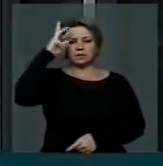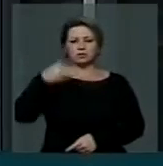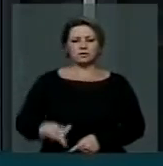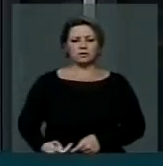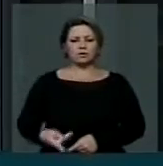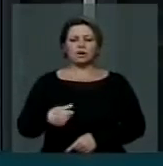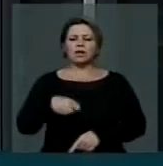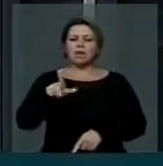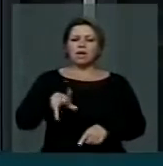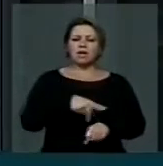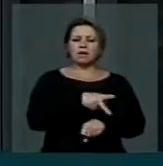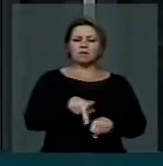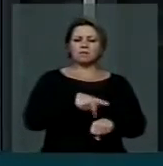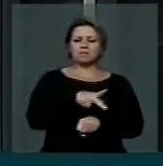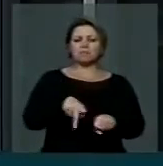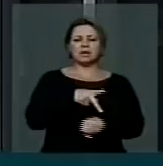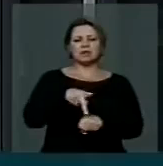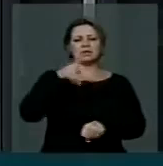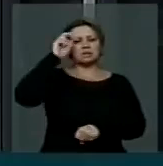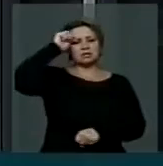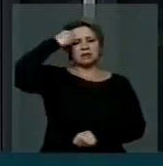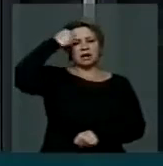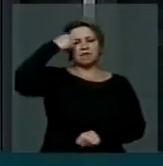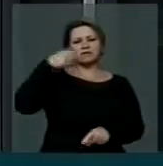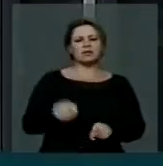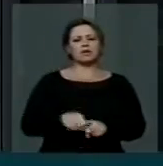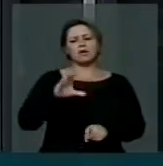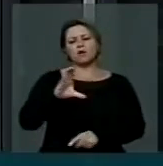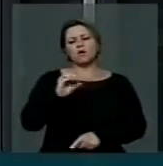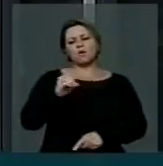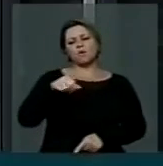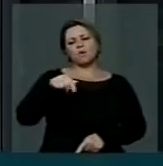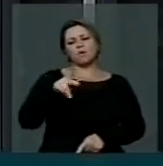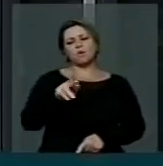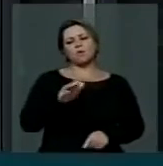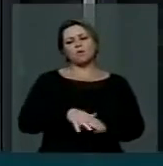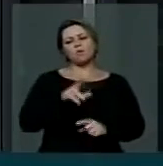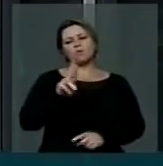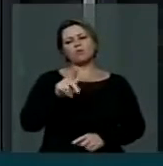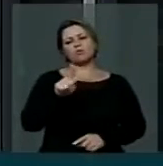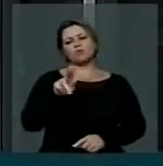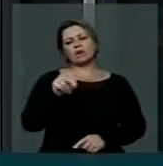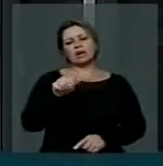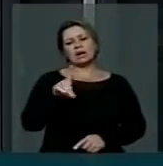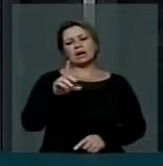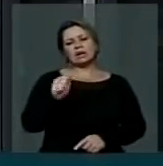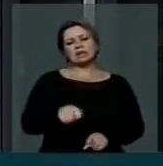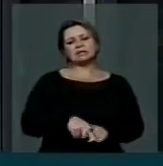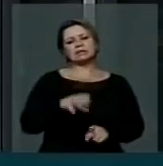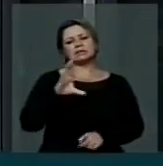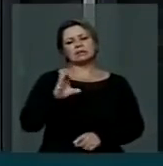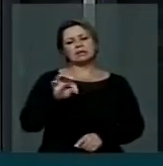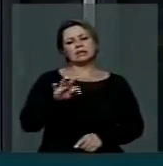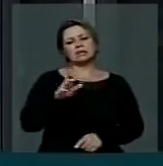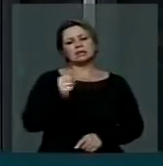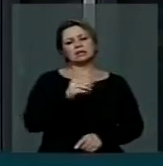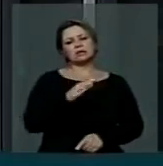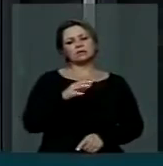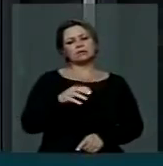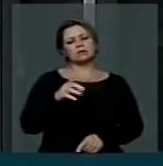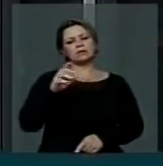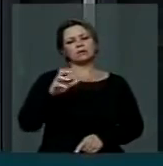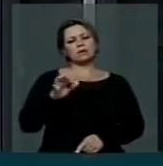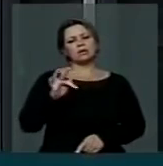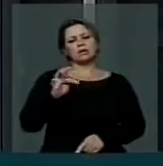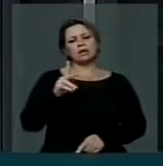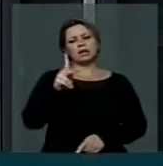a países africanos: República Popular do Congo, Uganda, República Centro-Africana, Sudão,